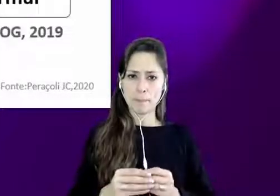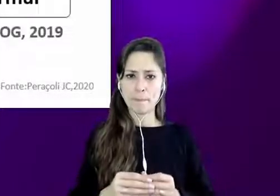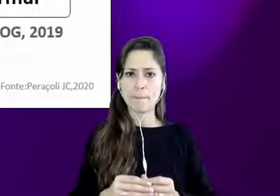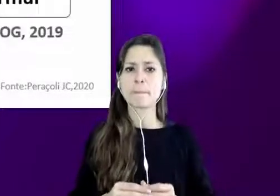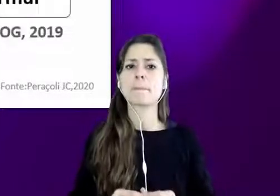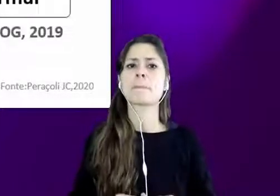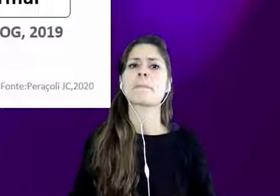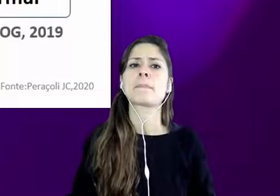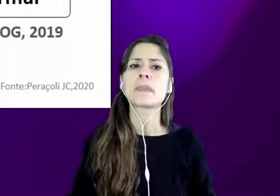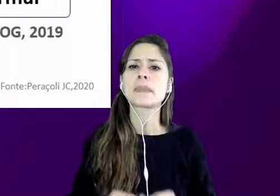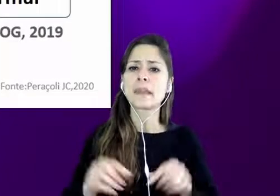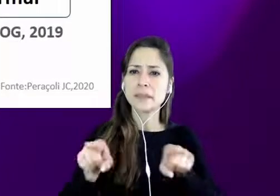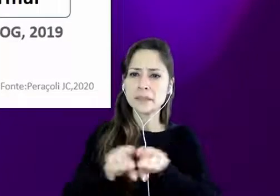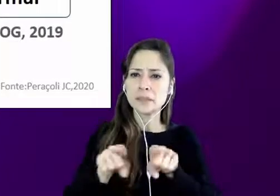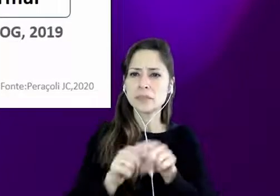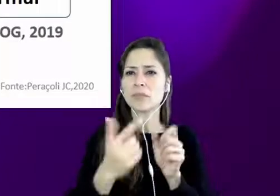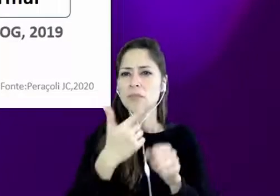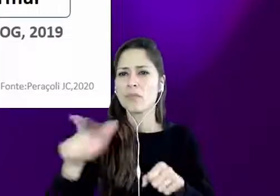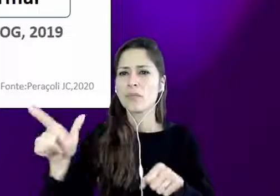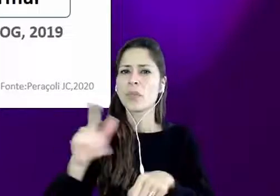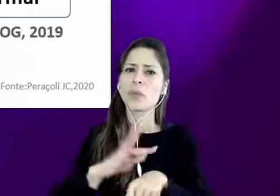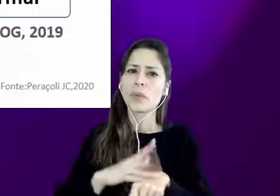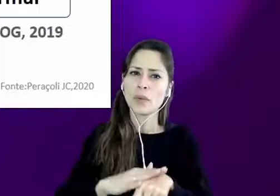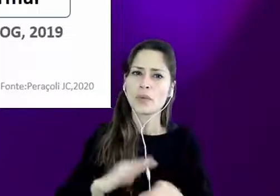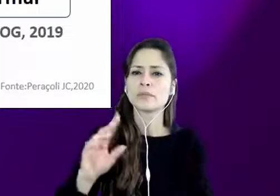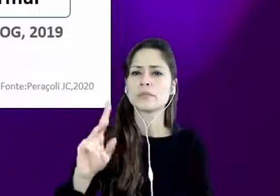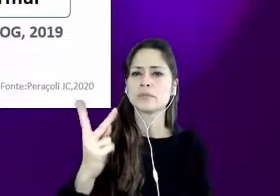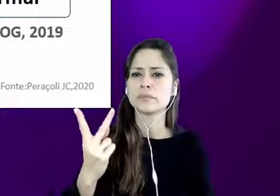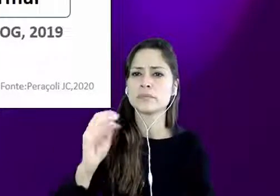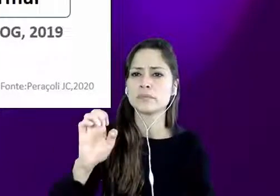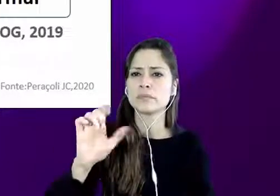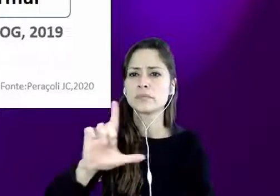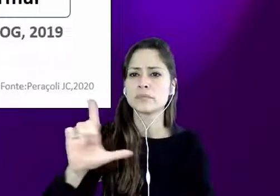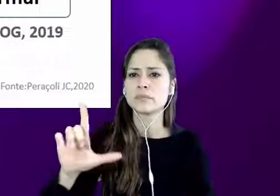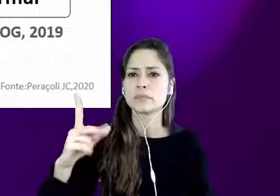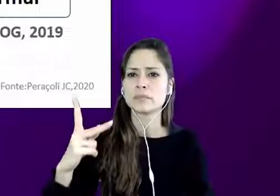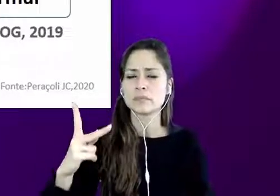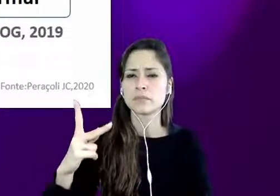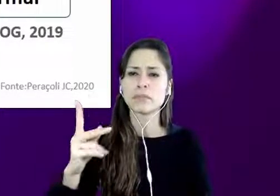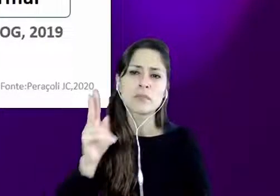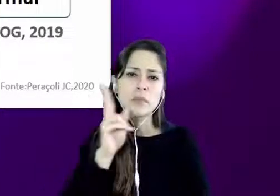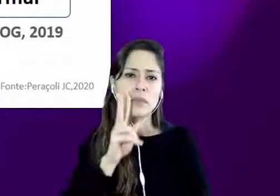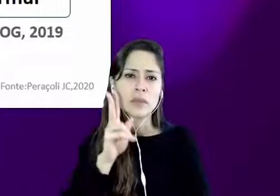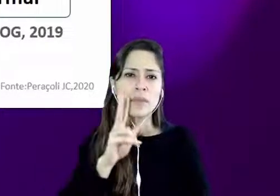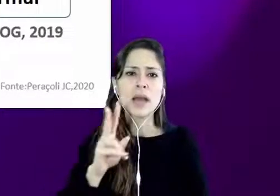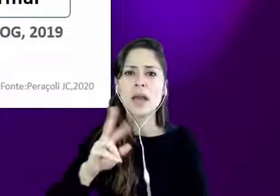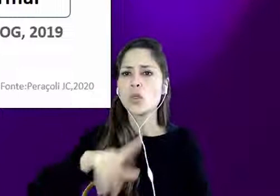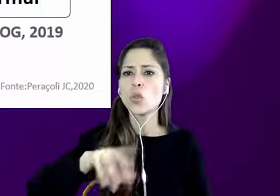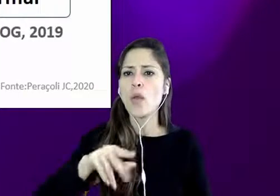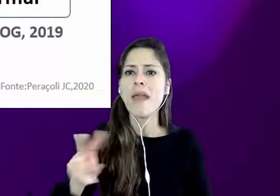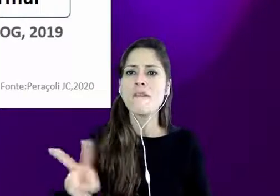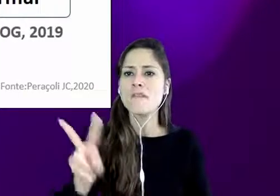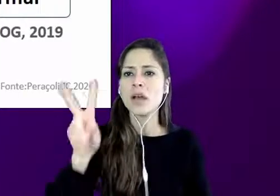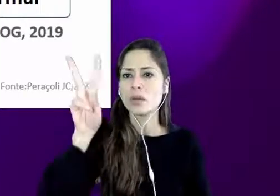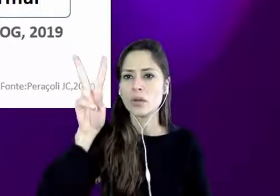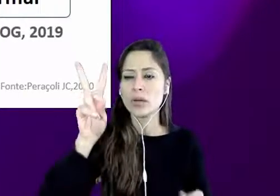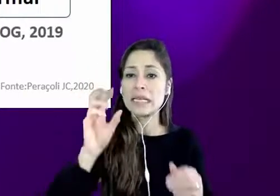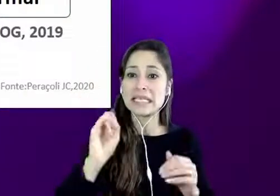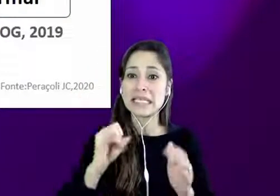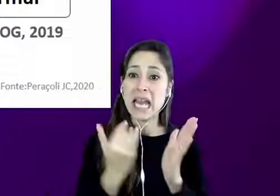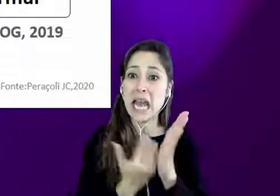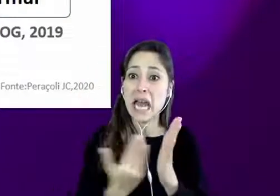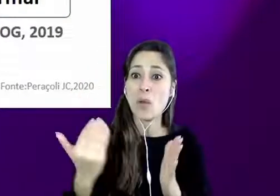HELP é um conceito que precisa ser sempre pesquisado, lembrando que não são bem valores, mas se a gente tiver o